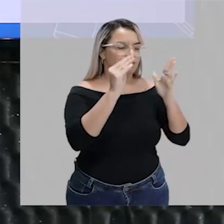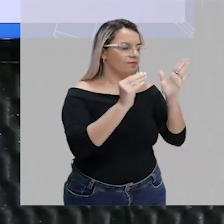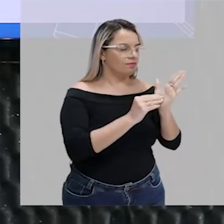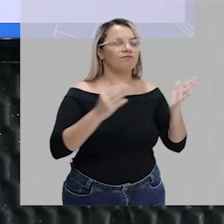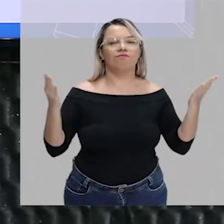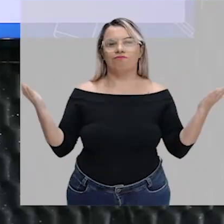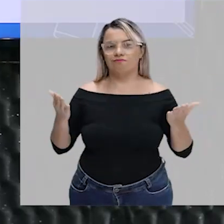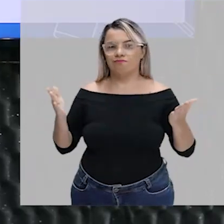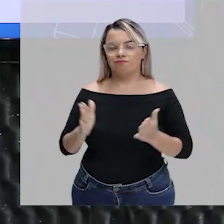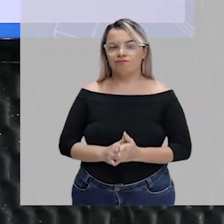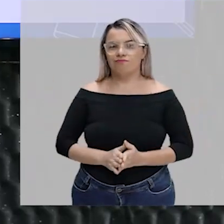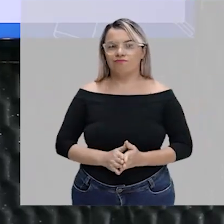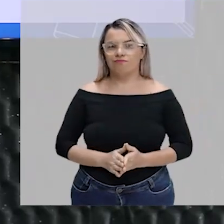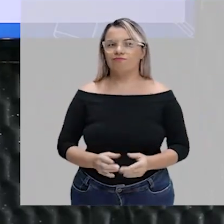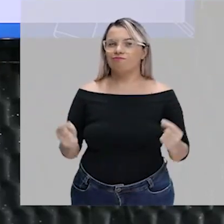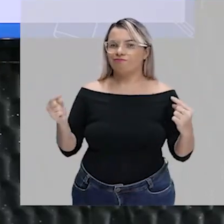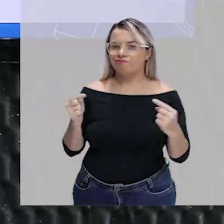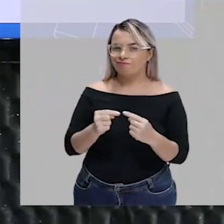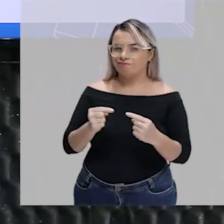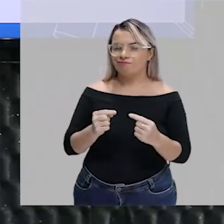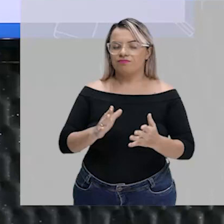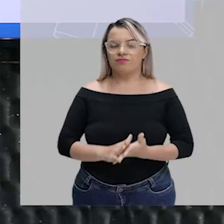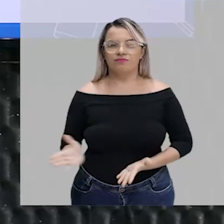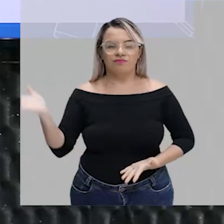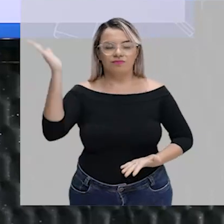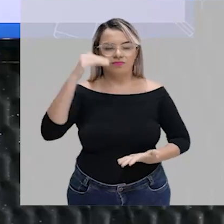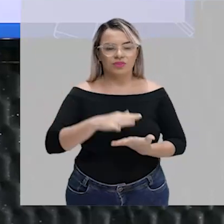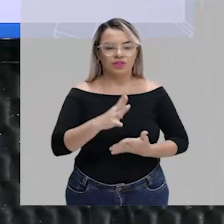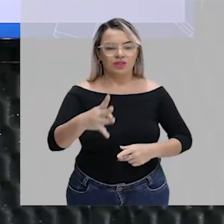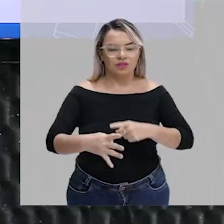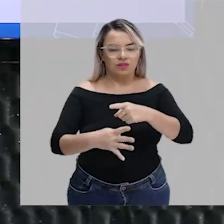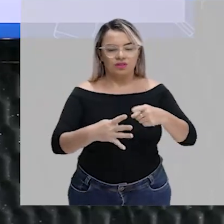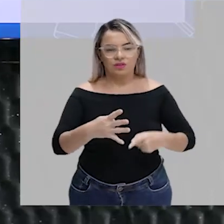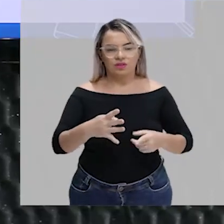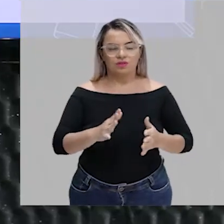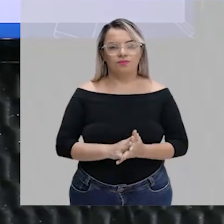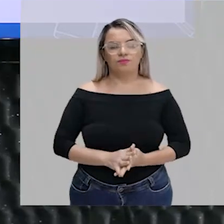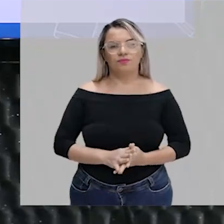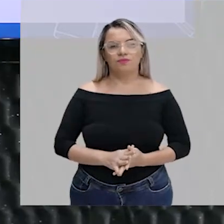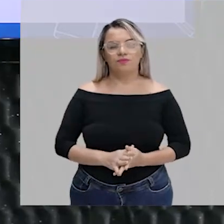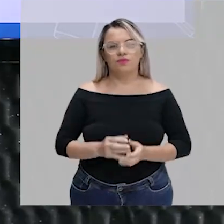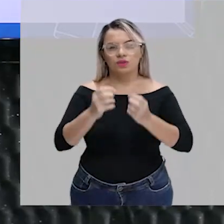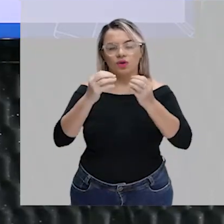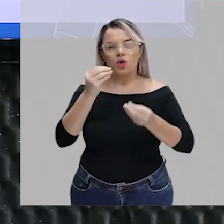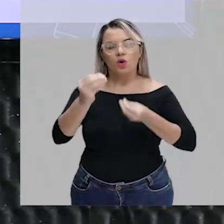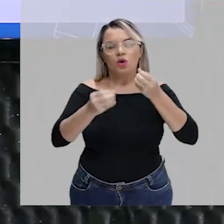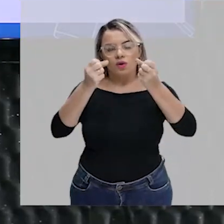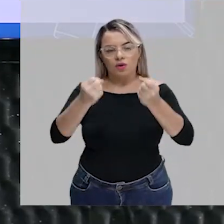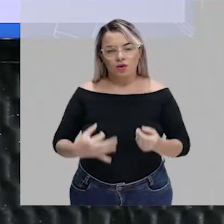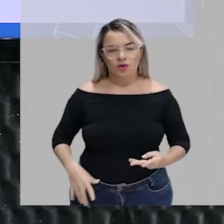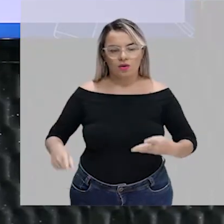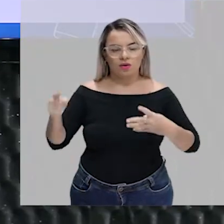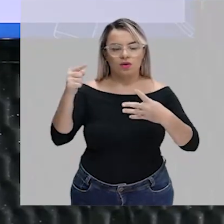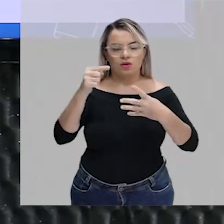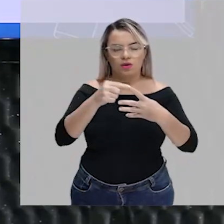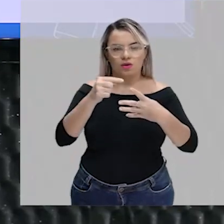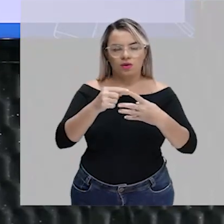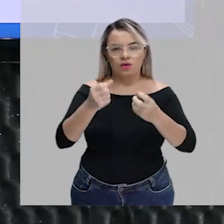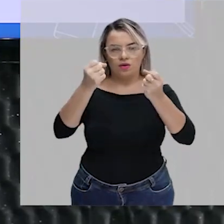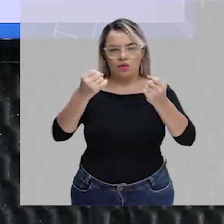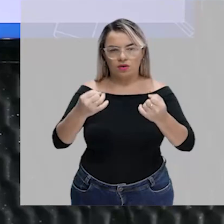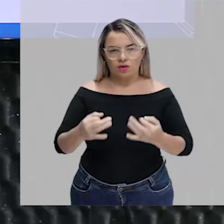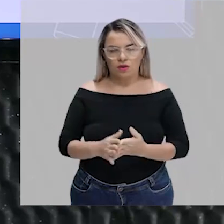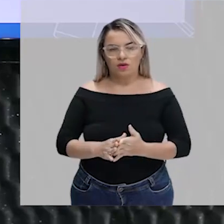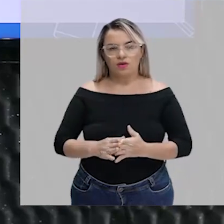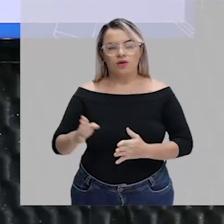hoje. Combinado? Então vamos lá. 4 tópicos. No primeiro tópico, para falar do Estado brasileiro, a gente vai tratar